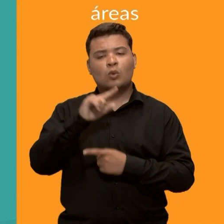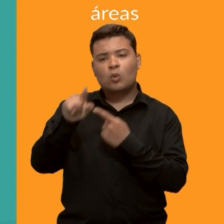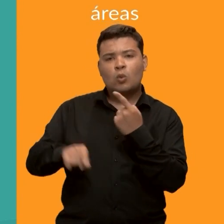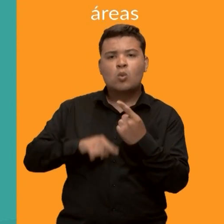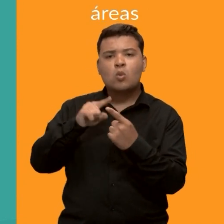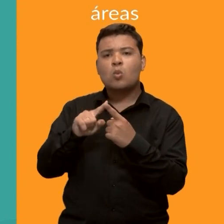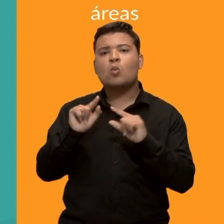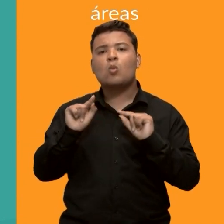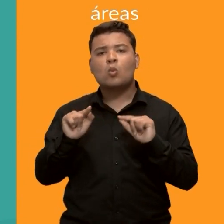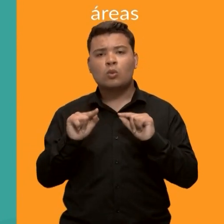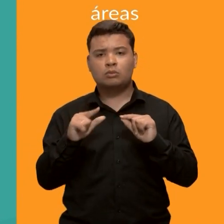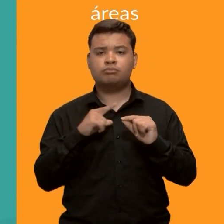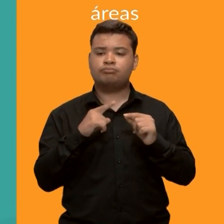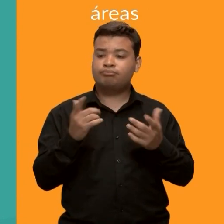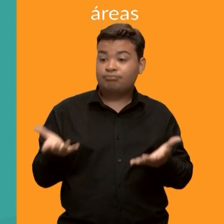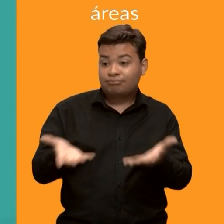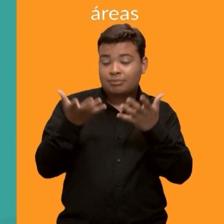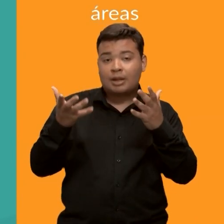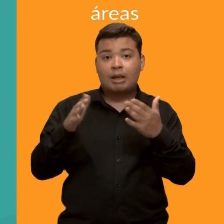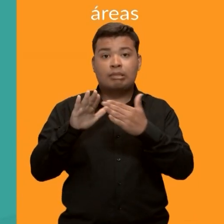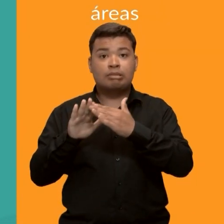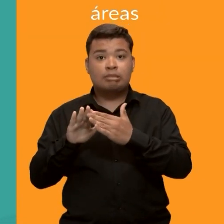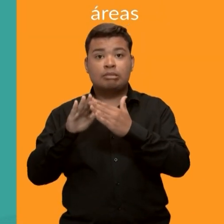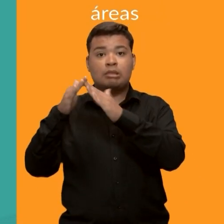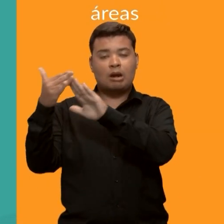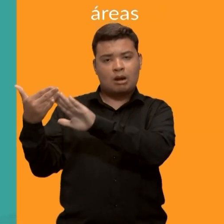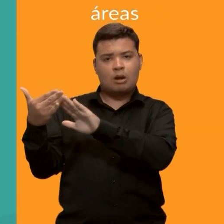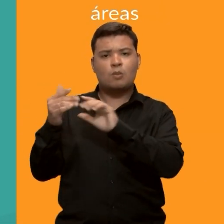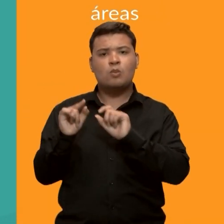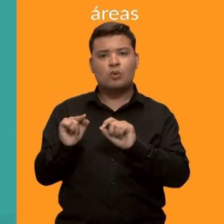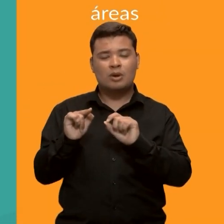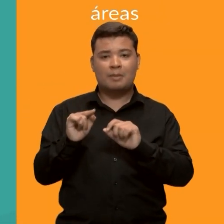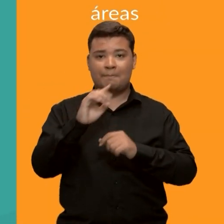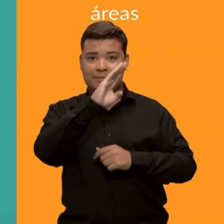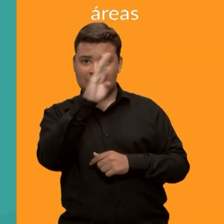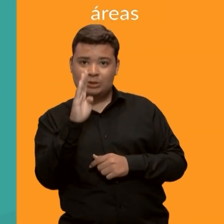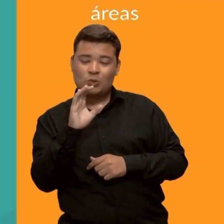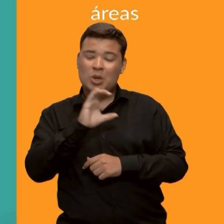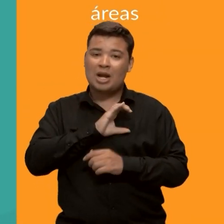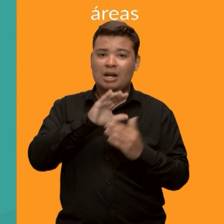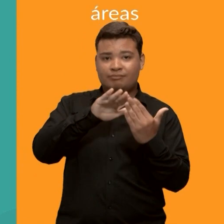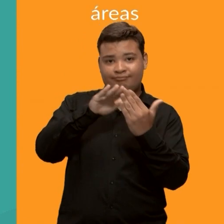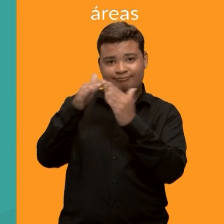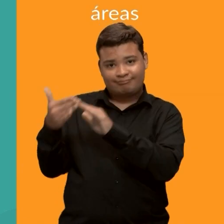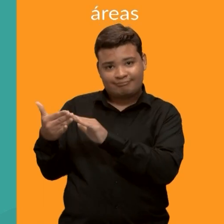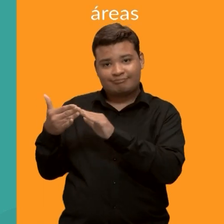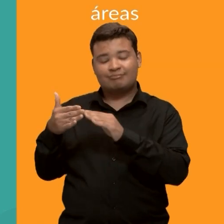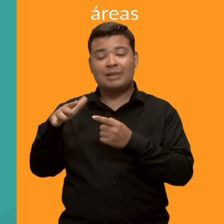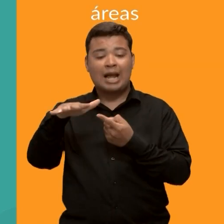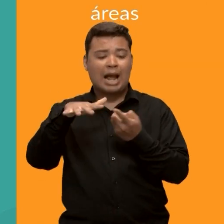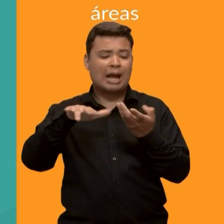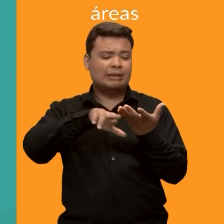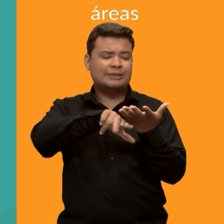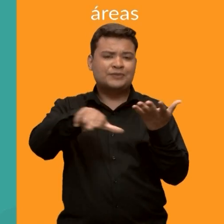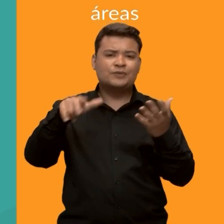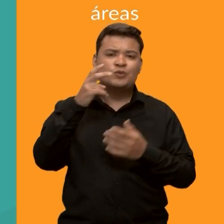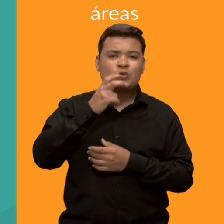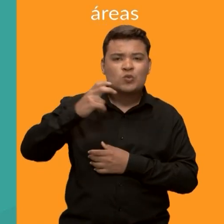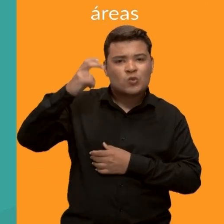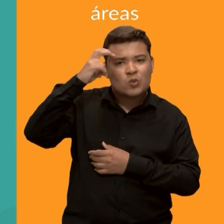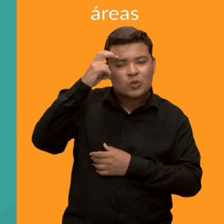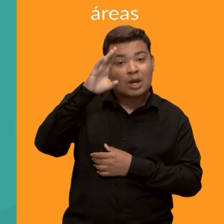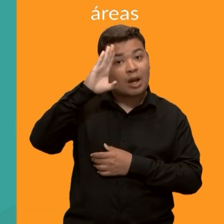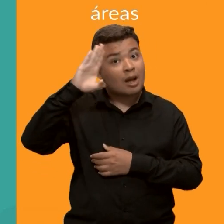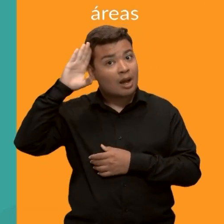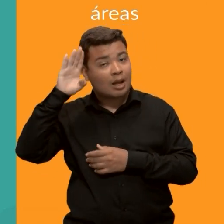objetivo estimular o intercâmbio entre canadenses e brasileiros nas diversas áreas culturais, acadêmicas